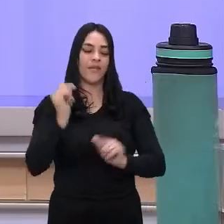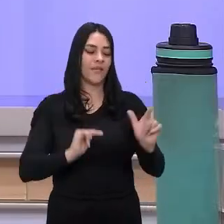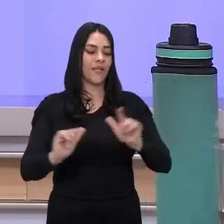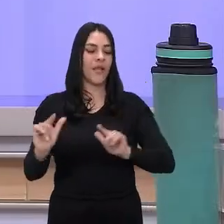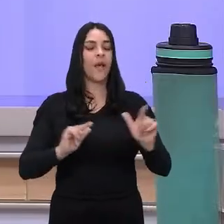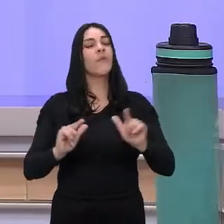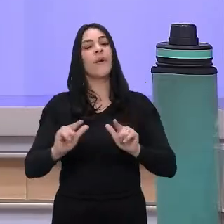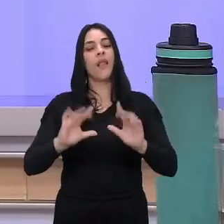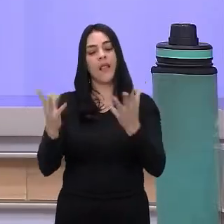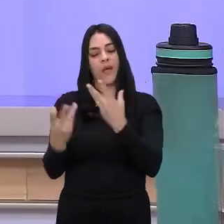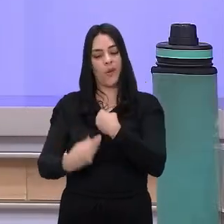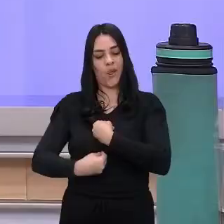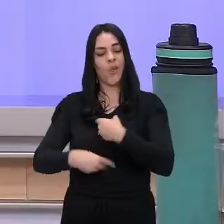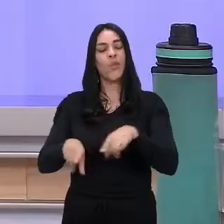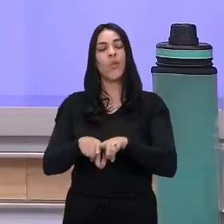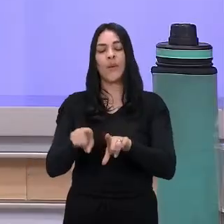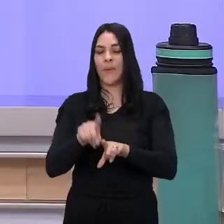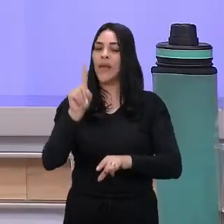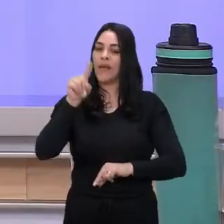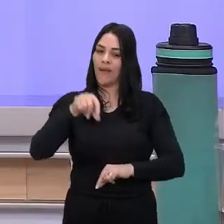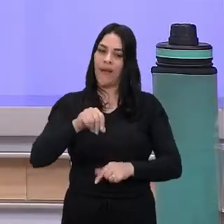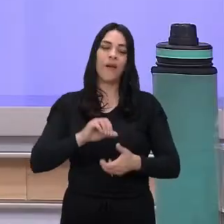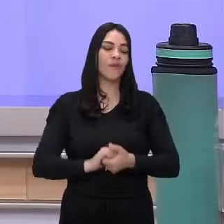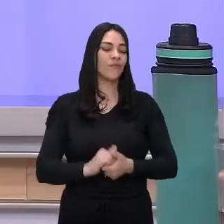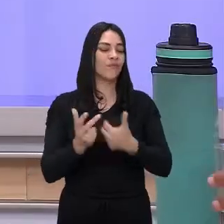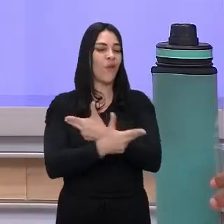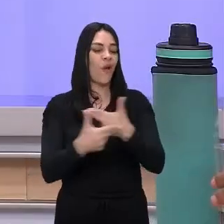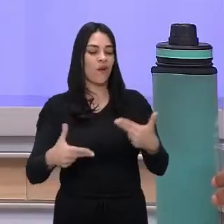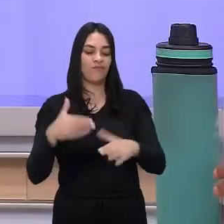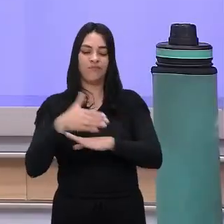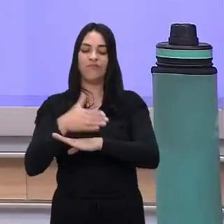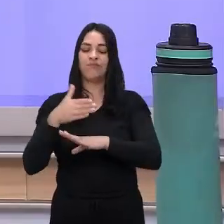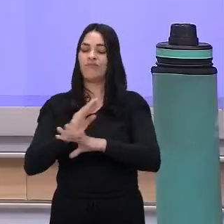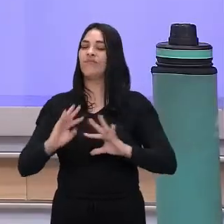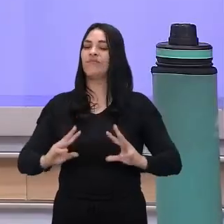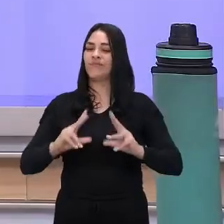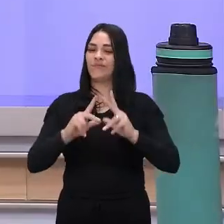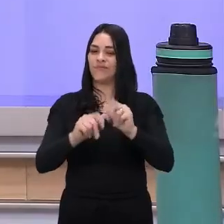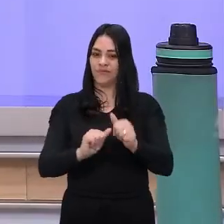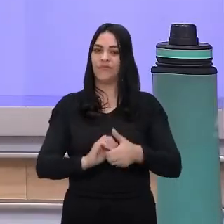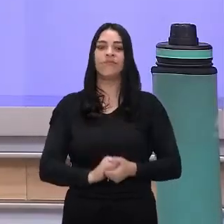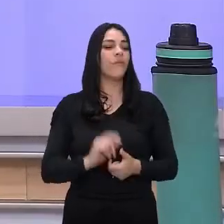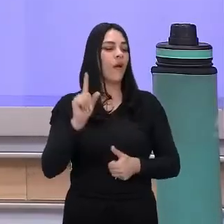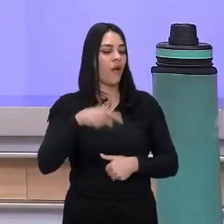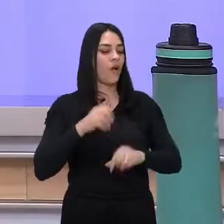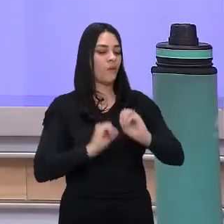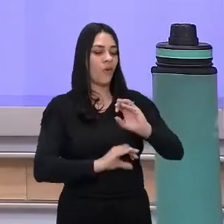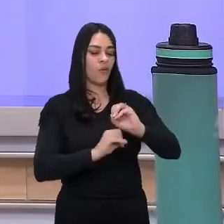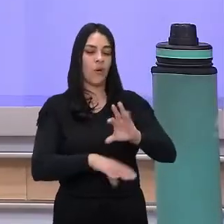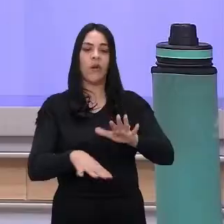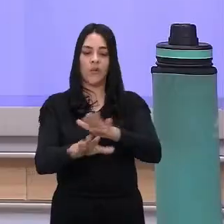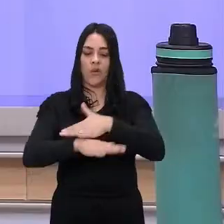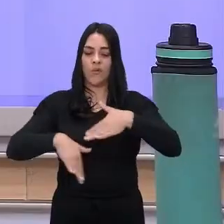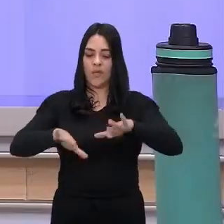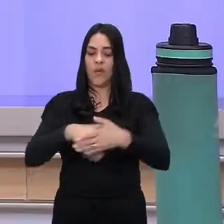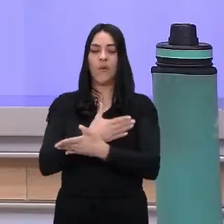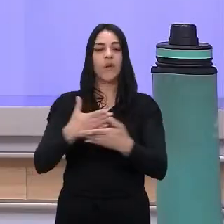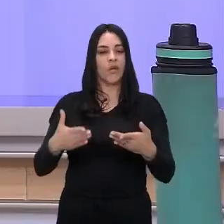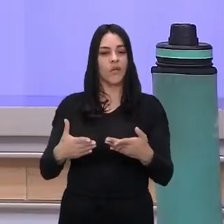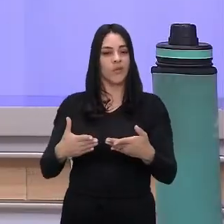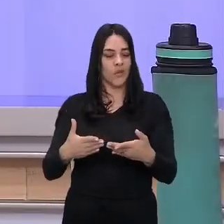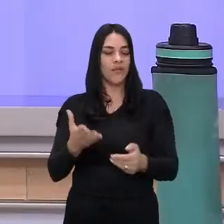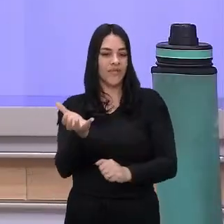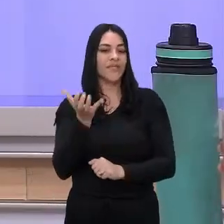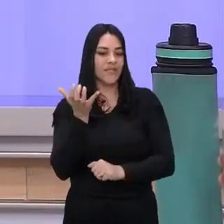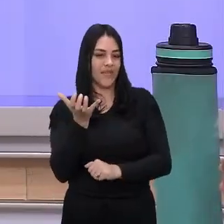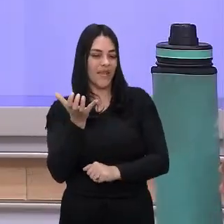trabalhado, né, de ser acolhido e de ser algo participativo de todos, né? Essa educação ambiental que a gente prevê